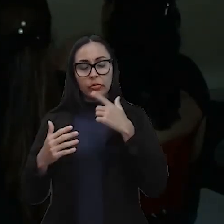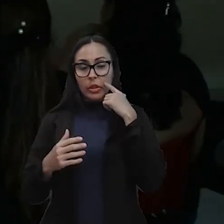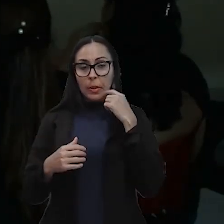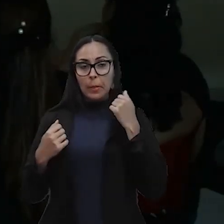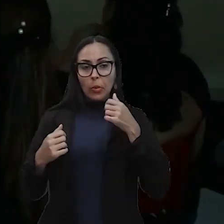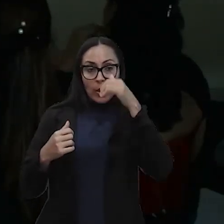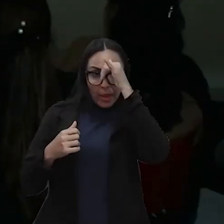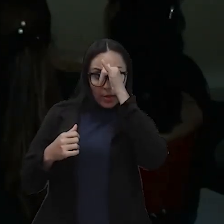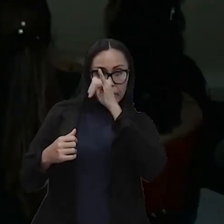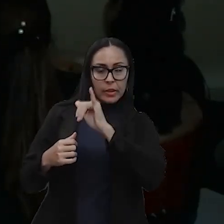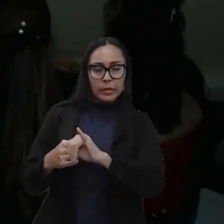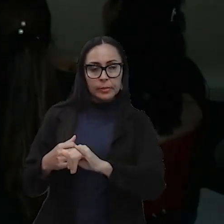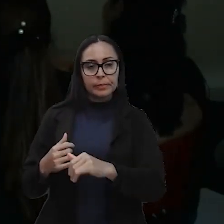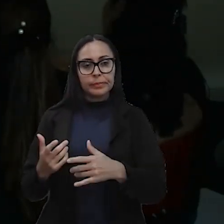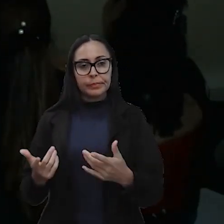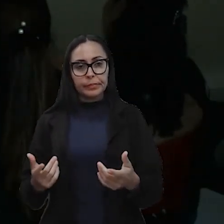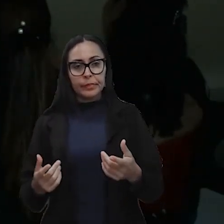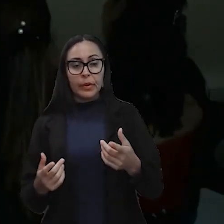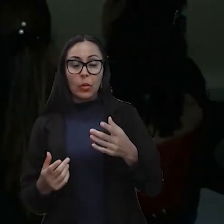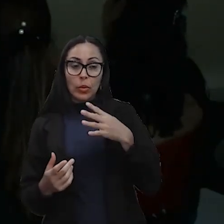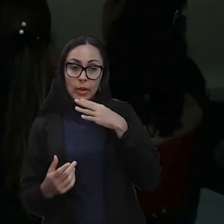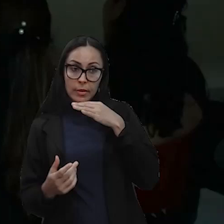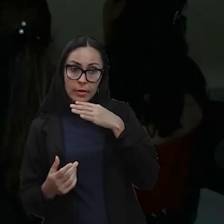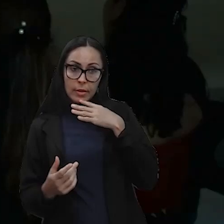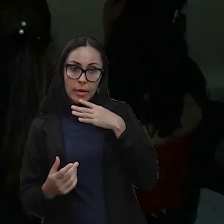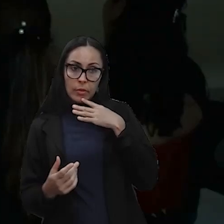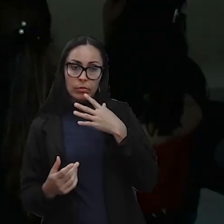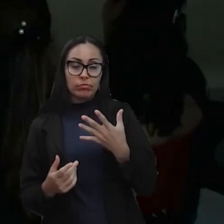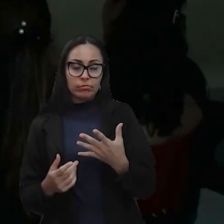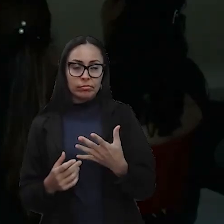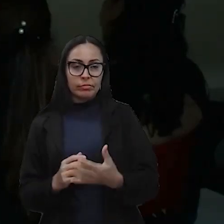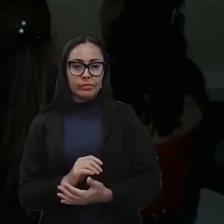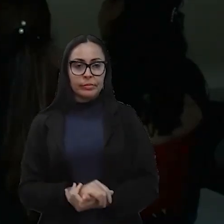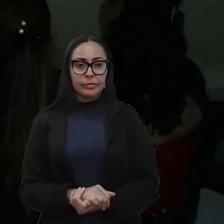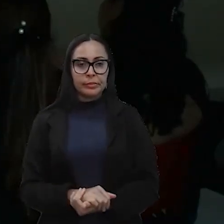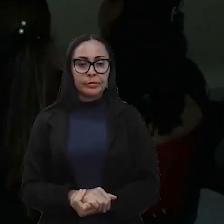o quê? Conhecimento. Um momento como esse. Joia?